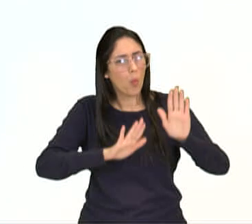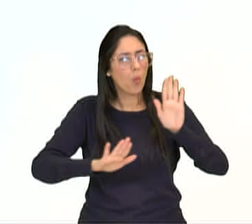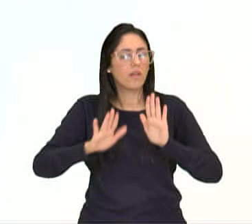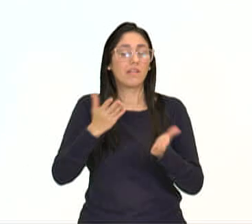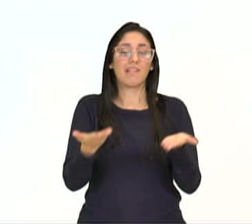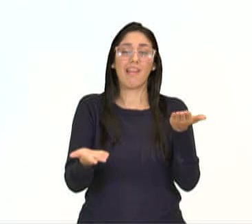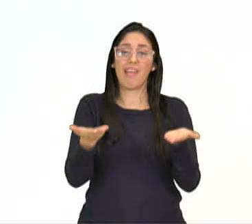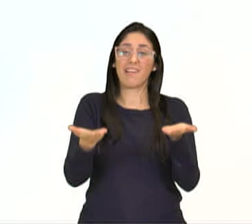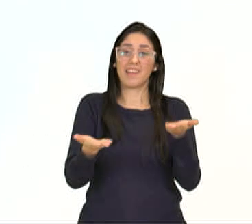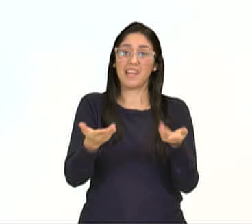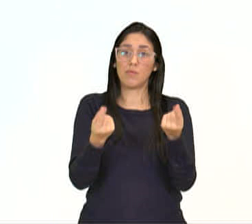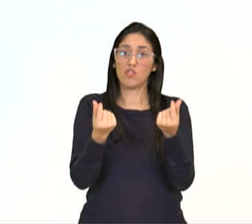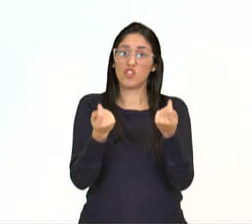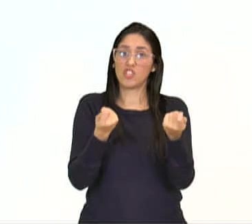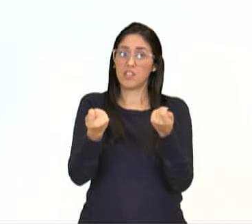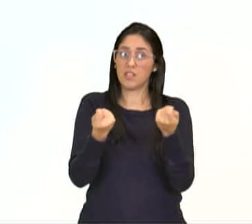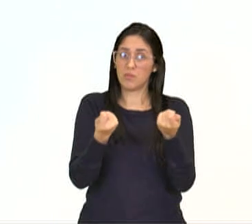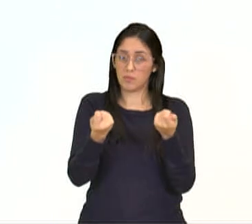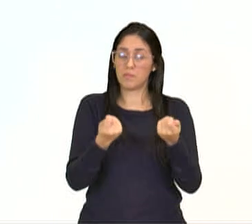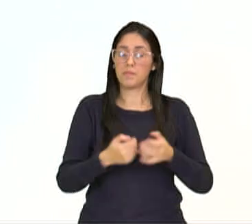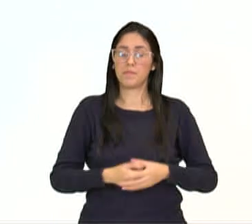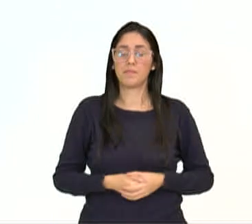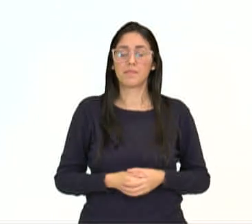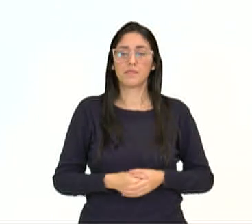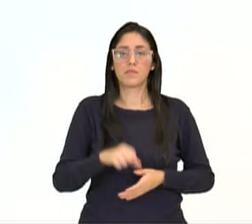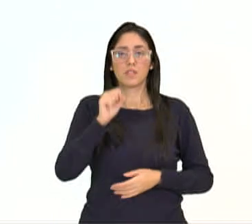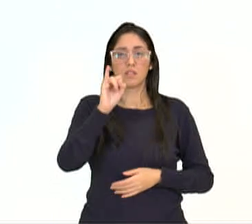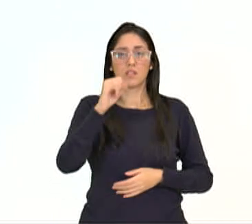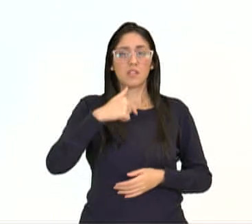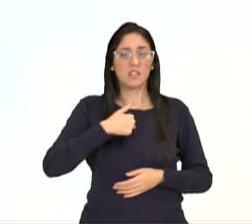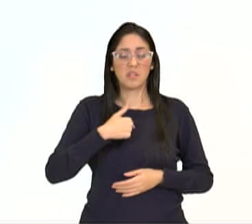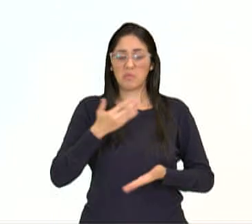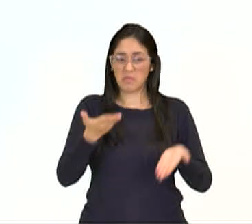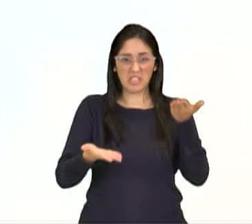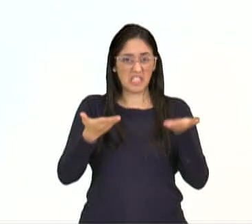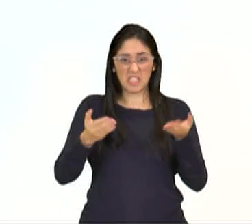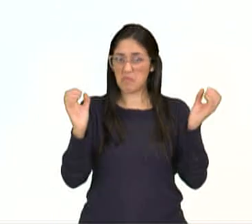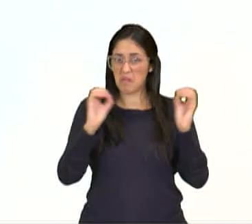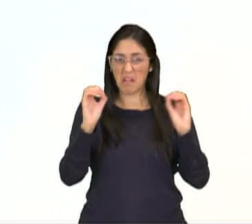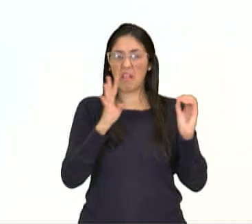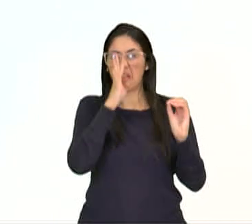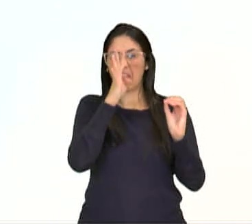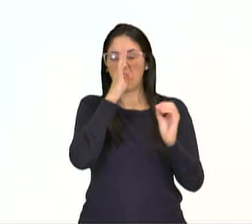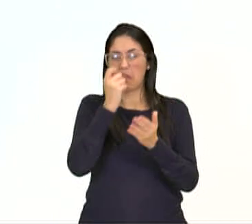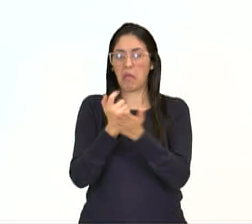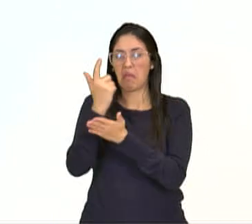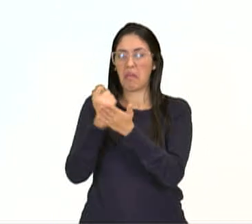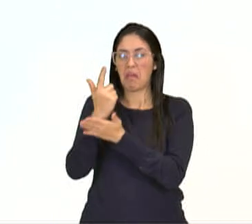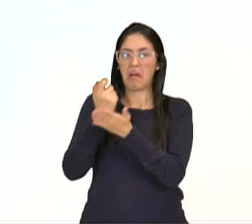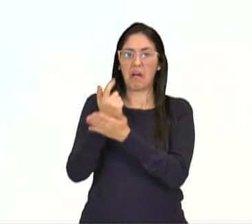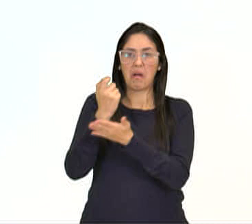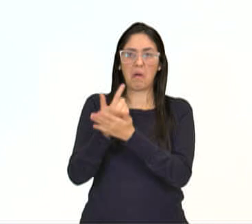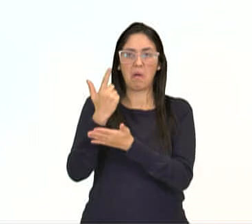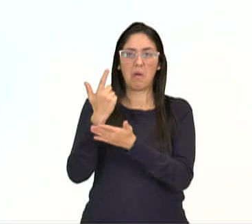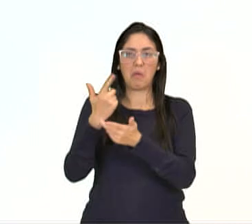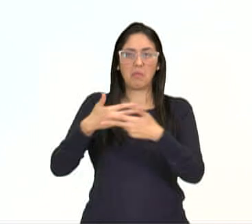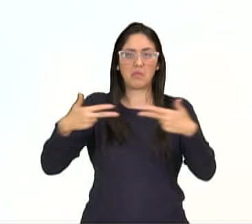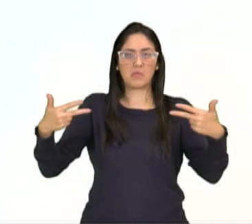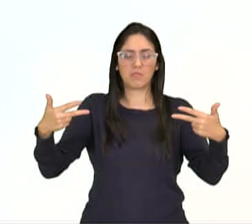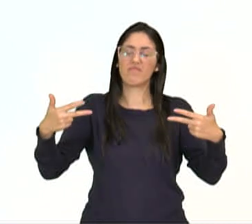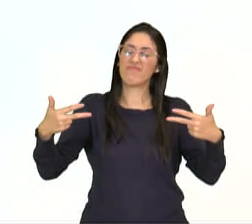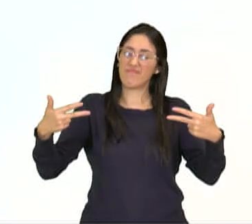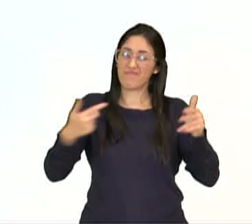um equilíbrio financeiro também. Se a gente não tiver um equilíbrio entre a necessidade e o desejo, com certeza o nosso orçamento